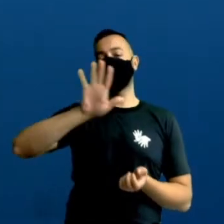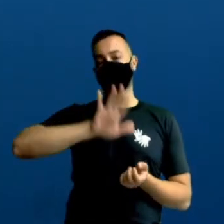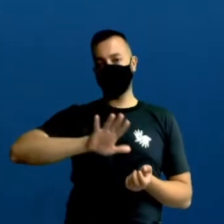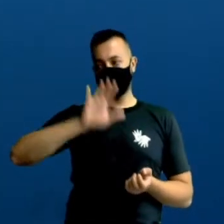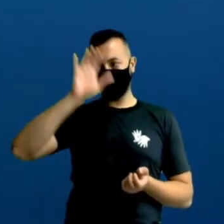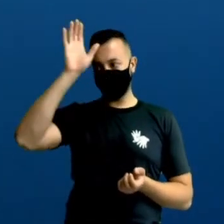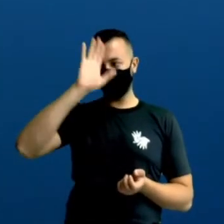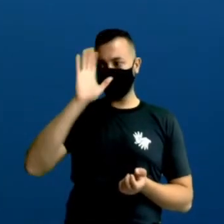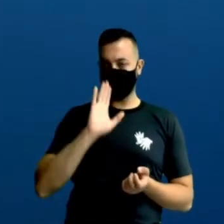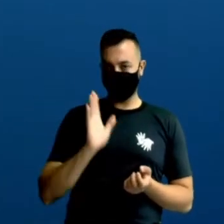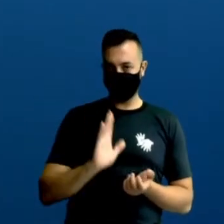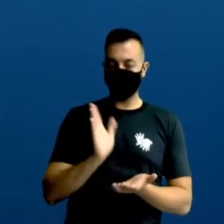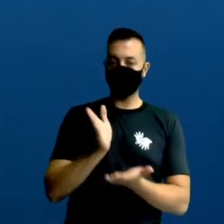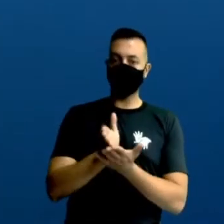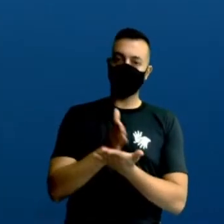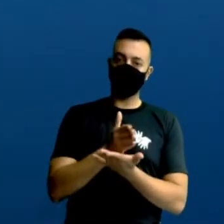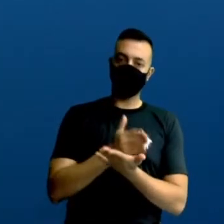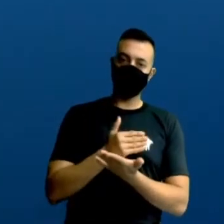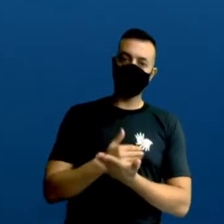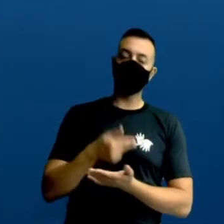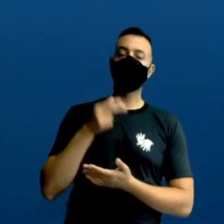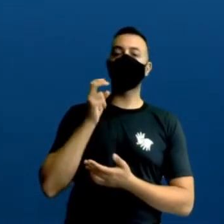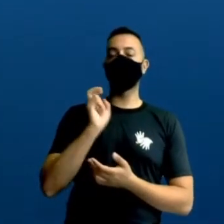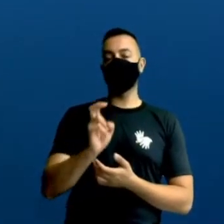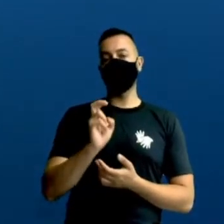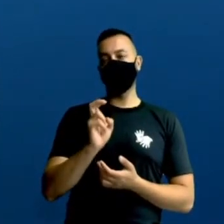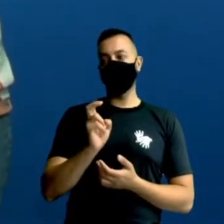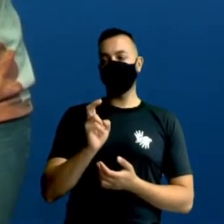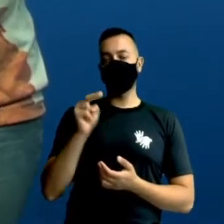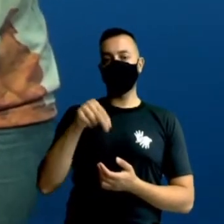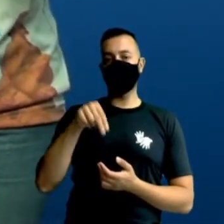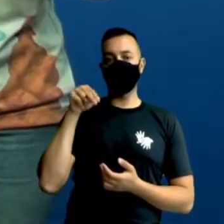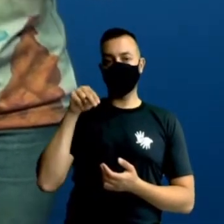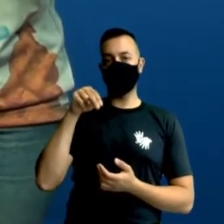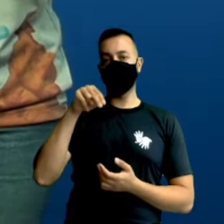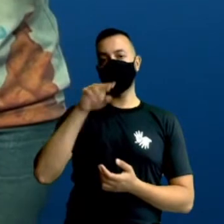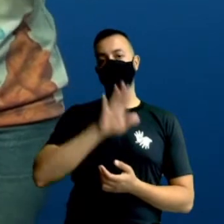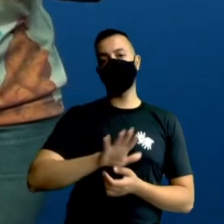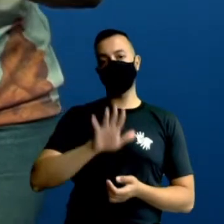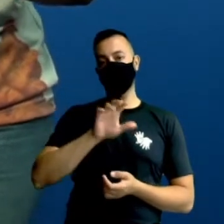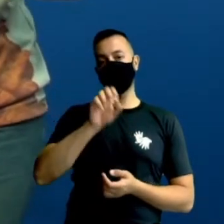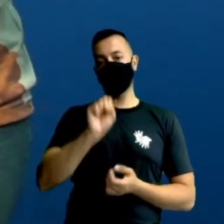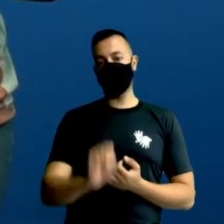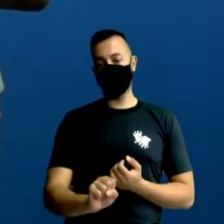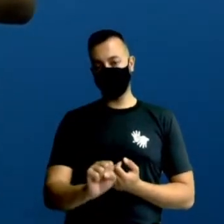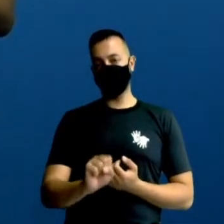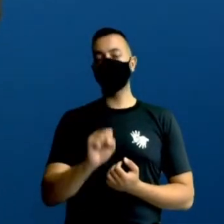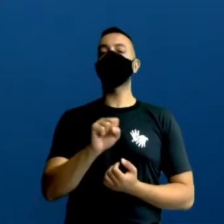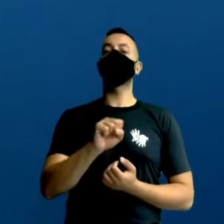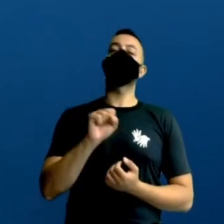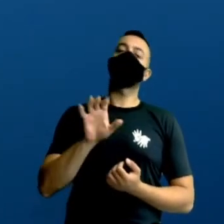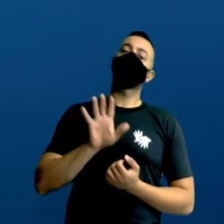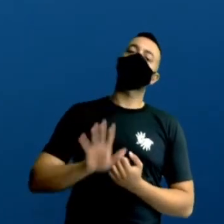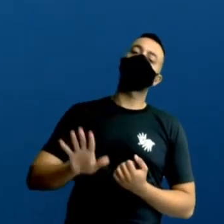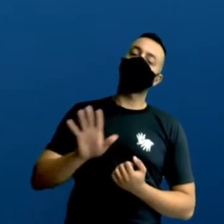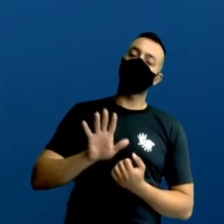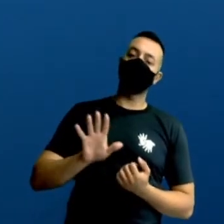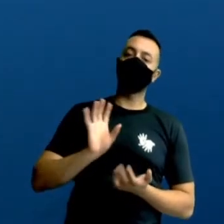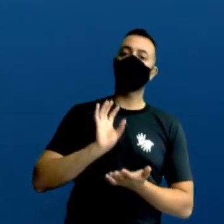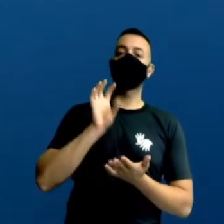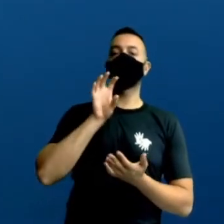Então, o Brasil está dividido em 5 regiões, Norte, Nordeste, Sul, Sudeste e